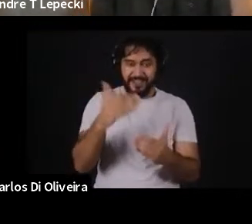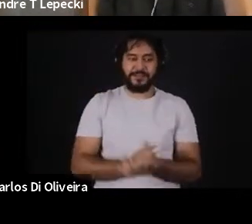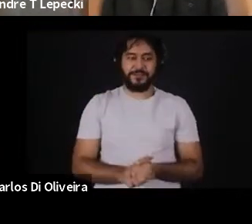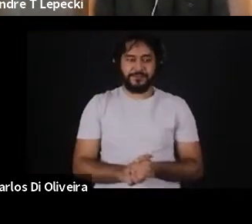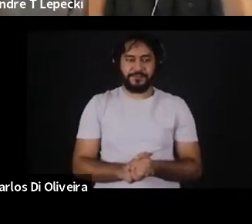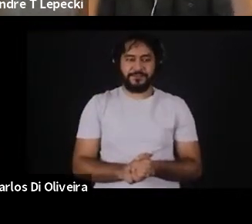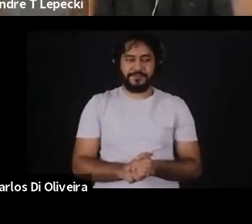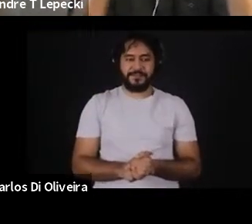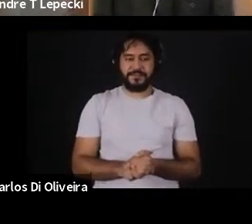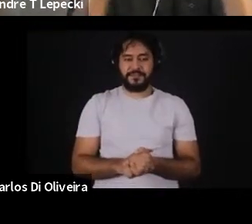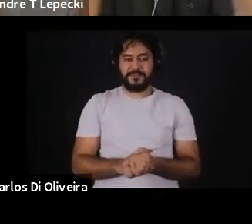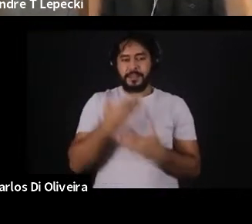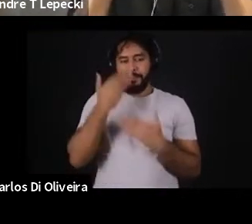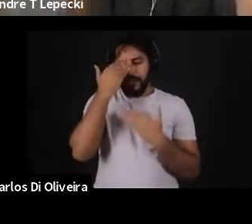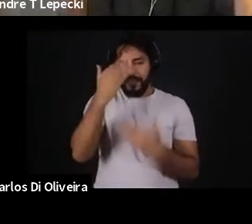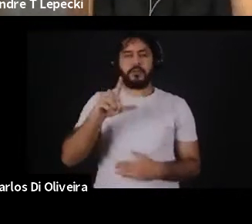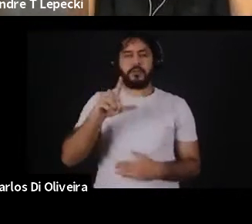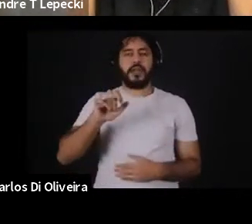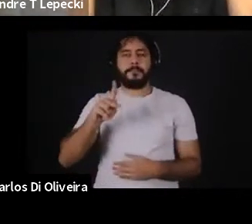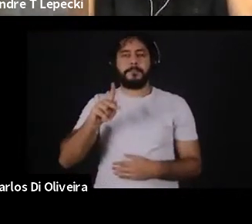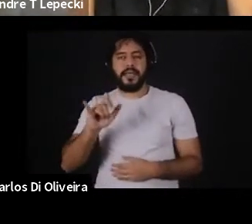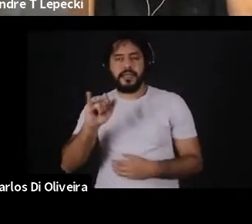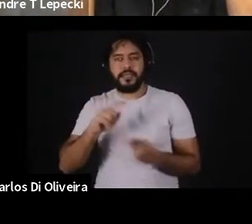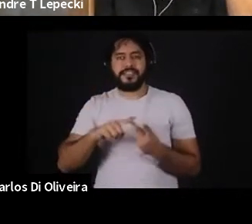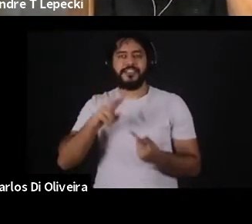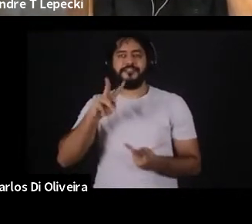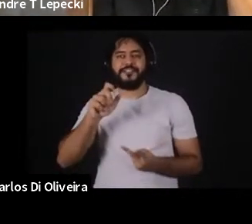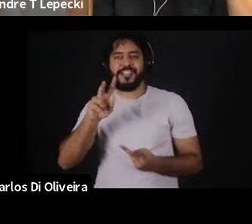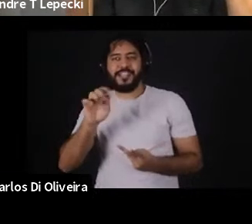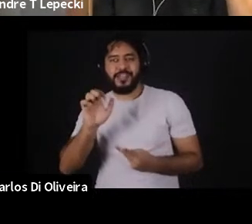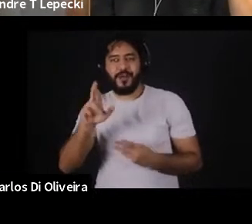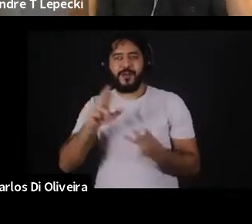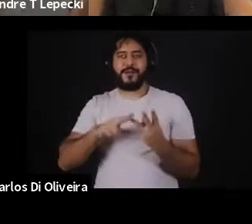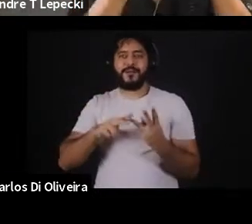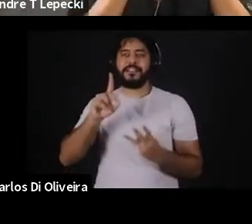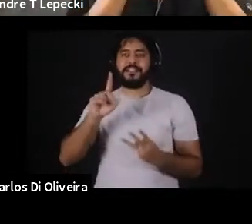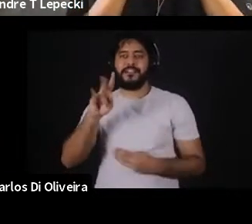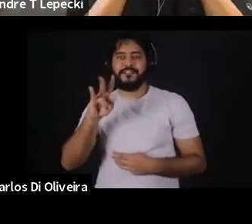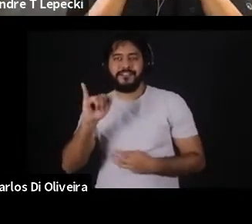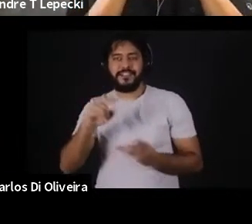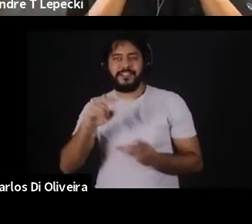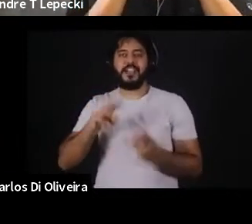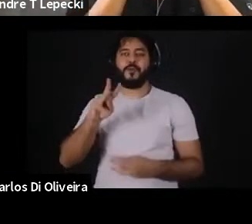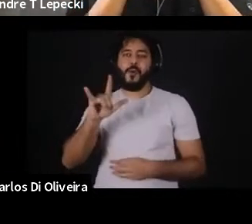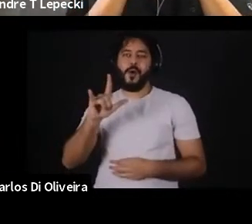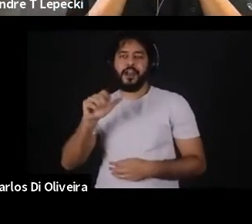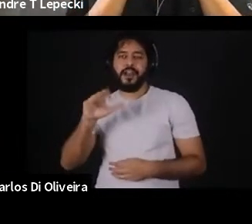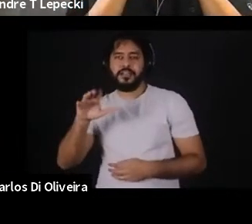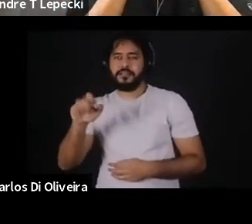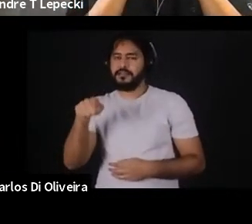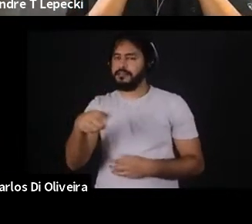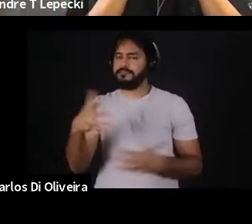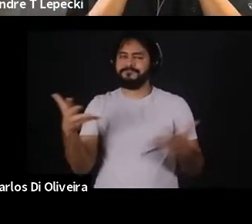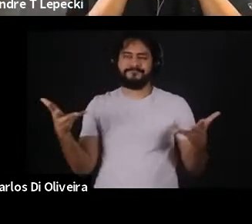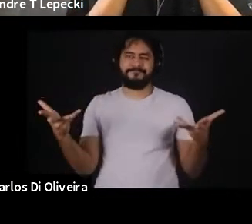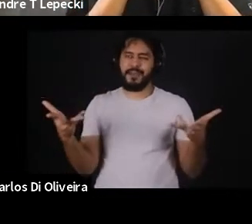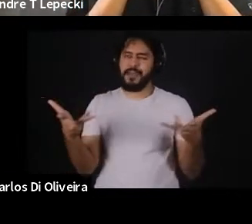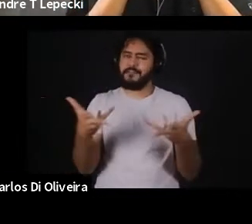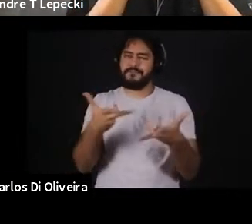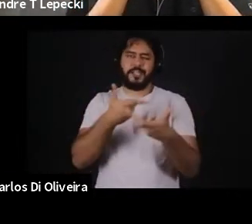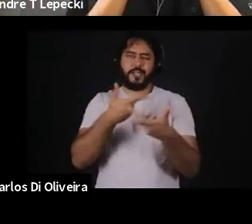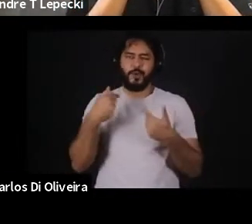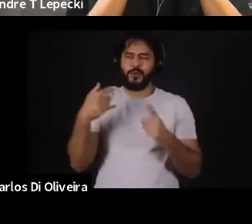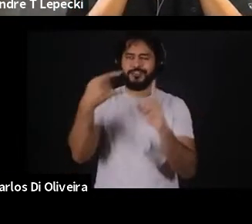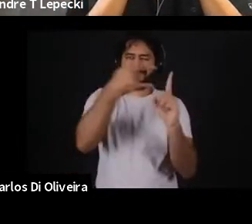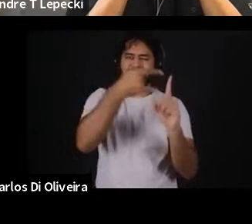Obrigado, Lepec. Obrigado, Vitor, Davi, Wallace. Muito obrigado. Foi um fim de tarde, noite maravilhoso. Muitas